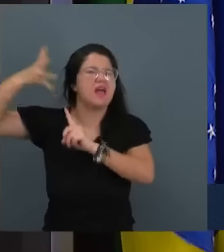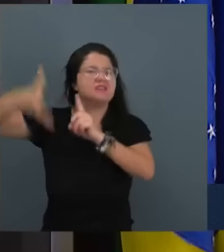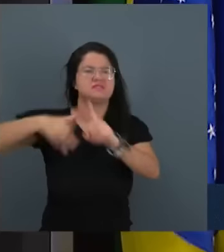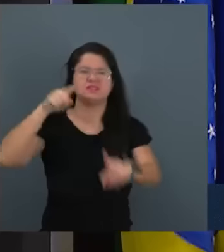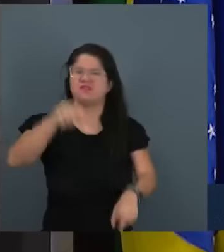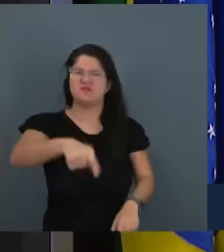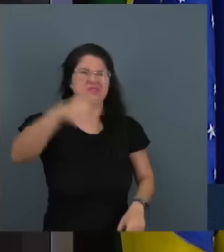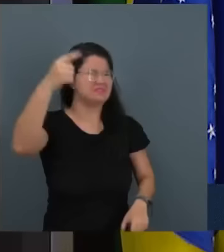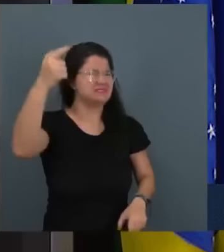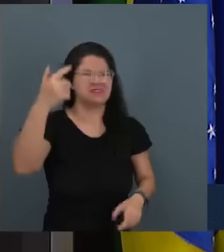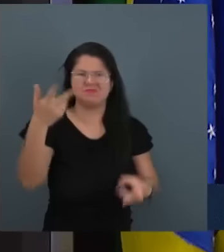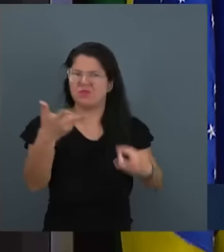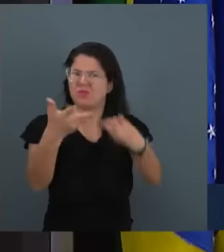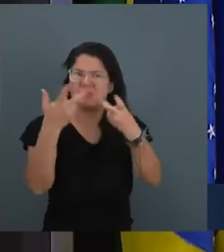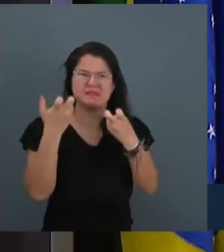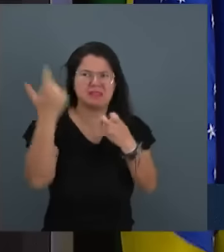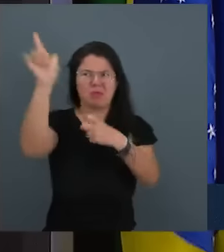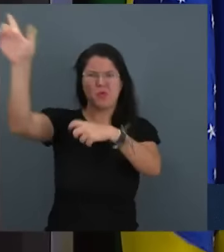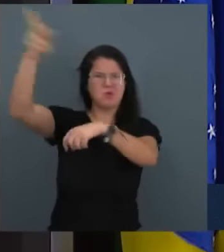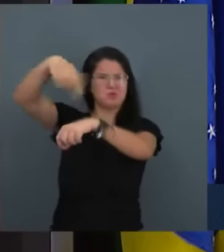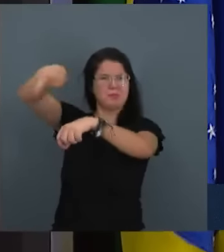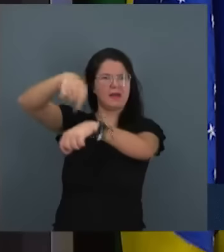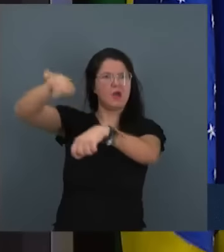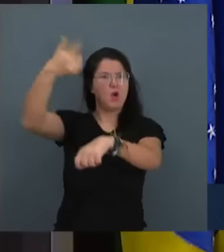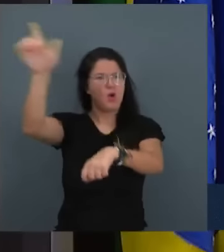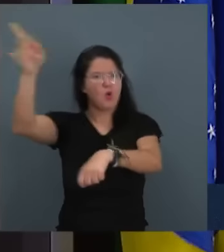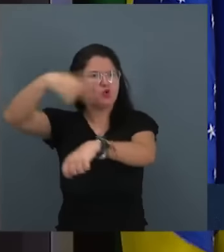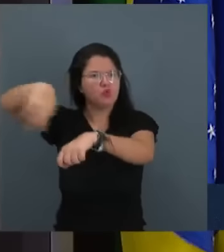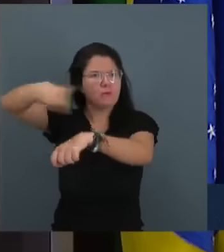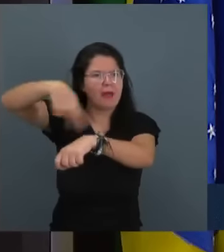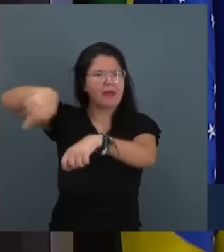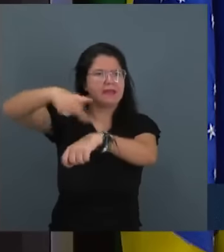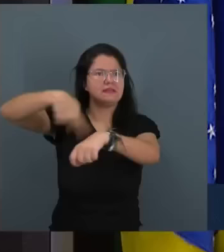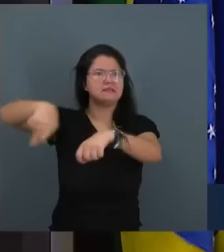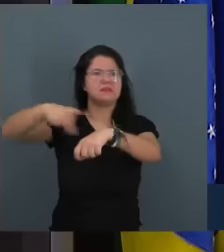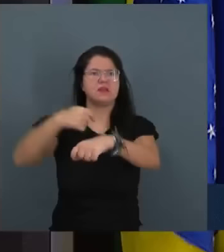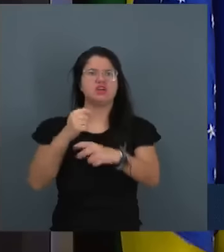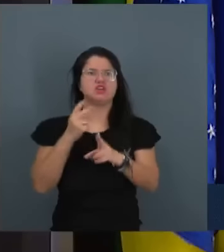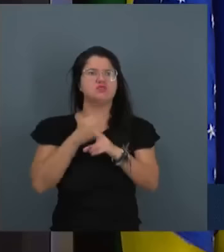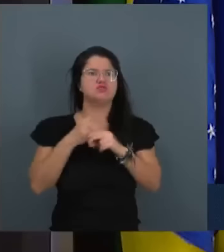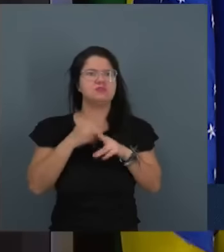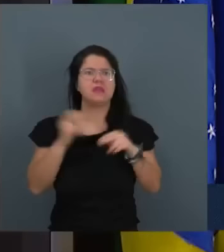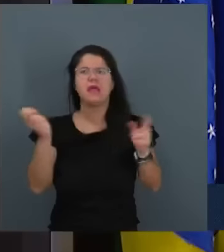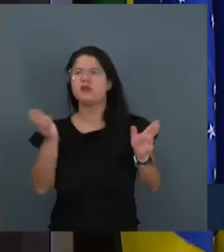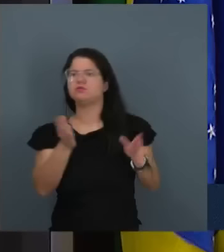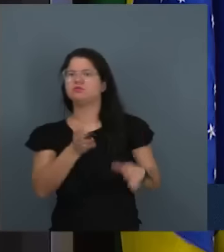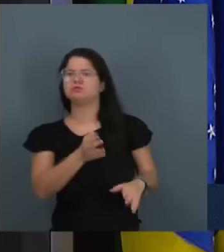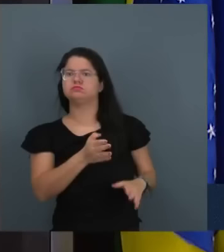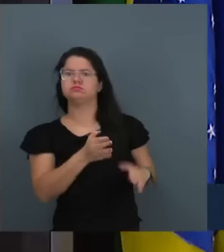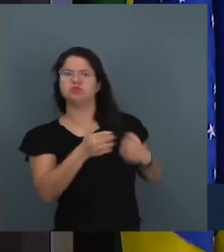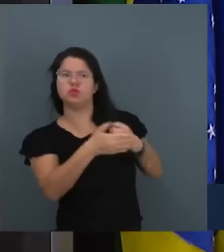vê isso em nenhum país, você vê discrição nas cortes supremas internacionais.